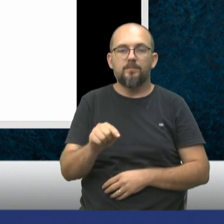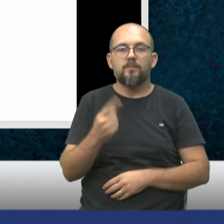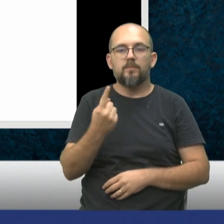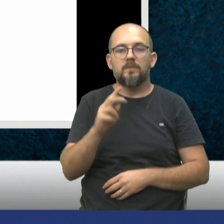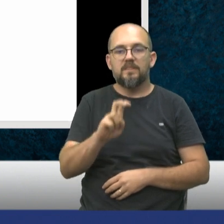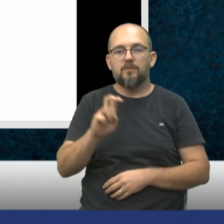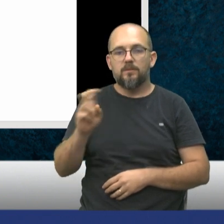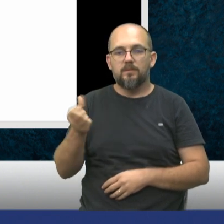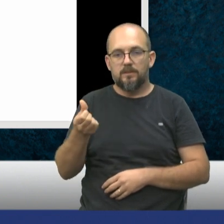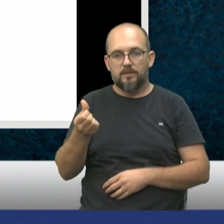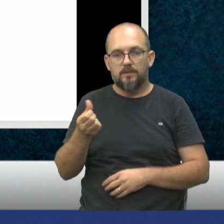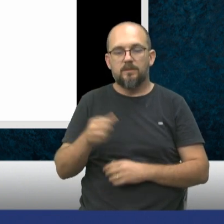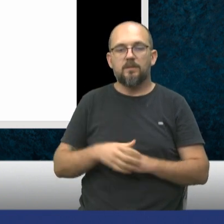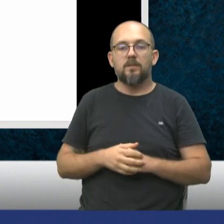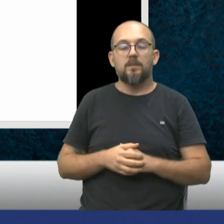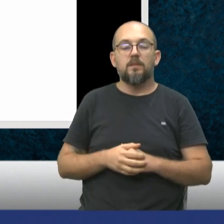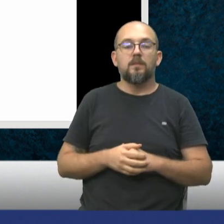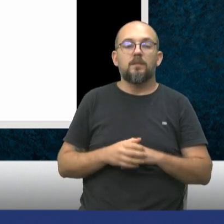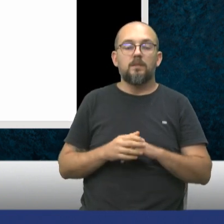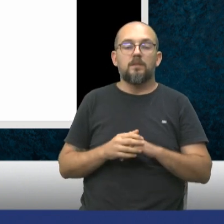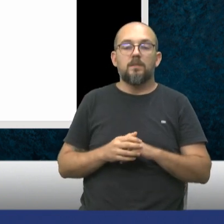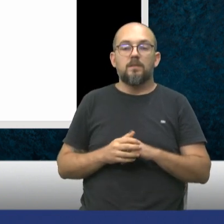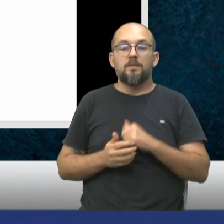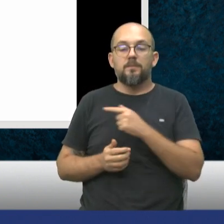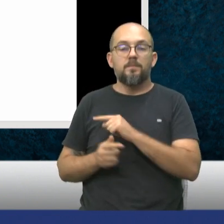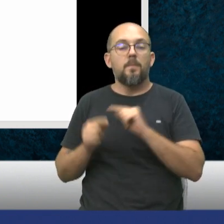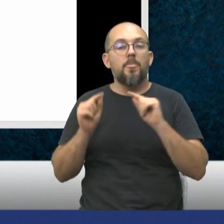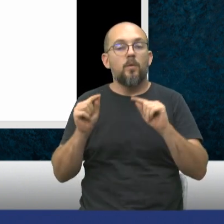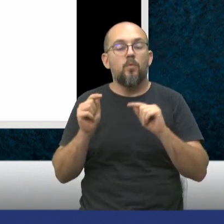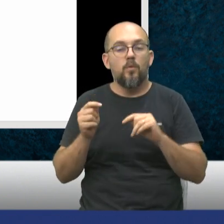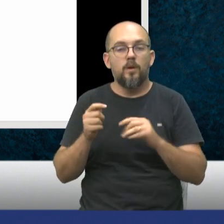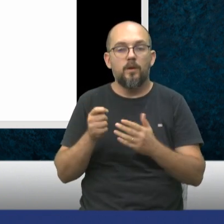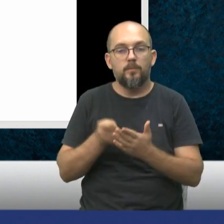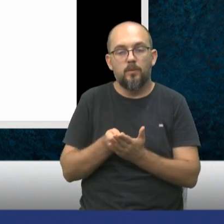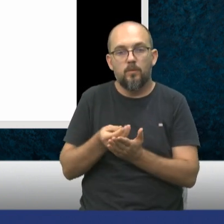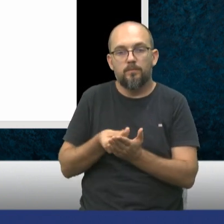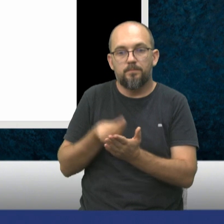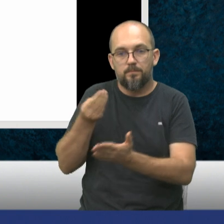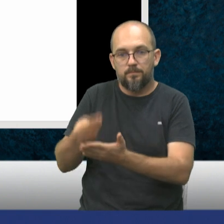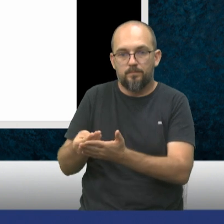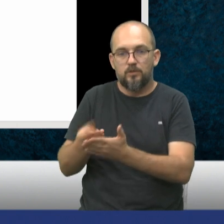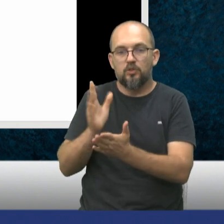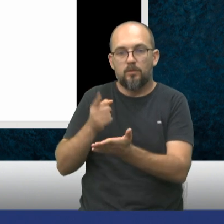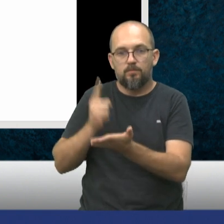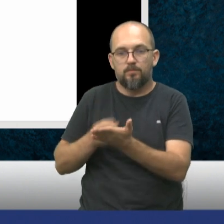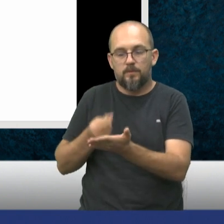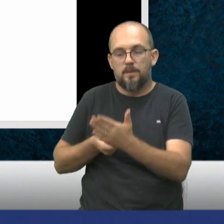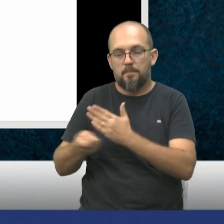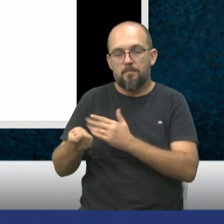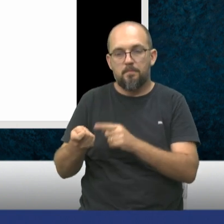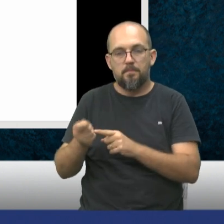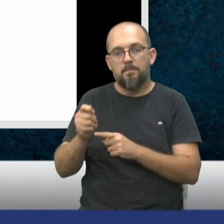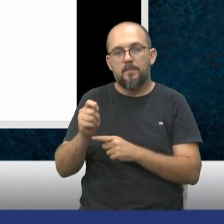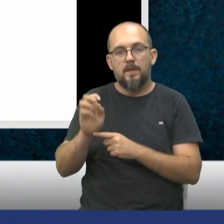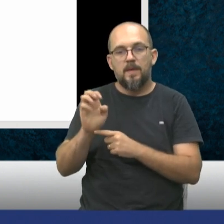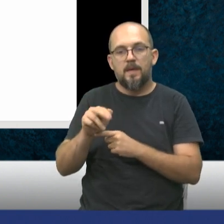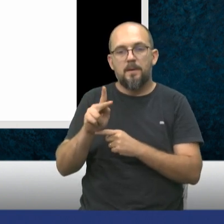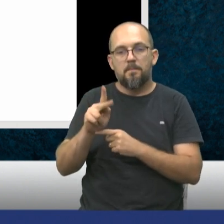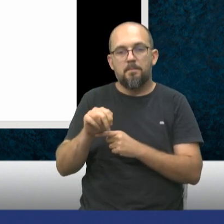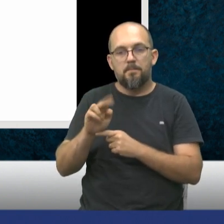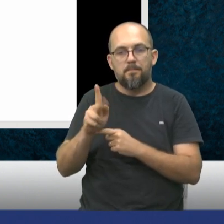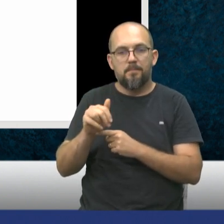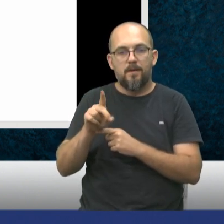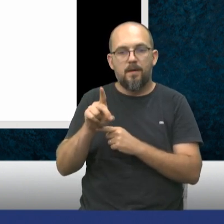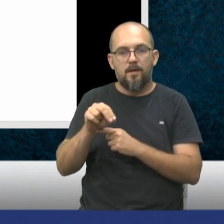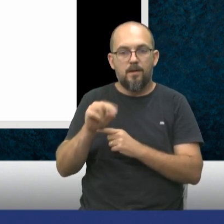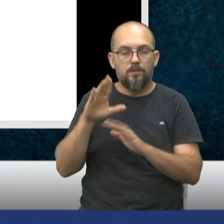160.635.156. E aí, o que foi empenhado até agora foi